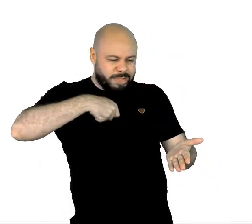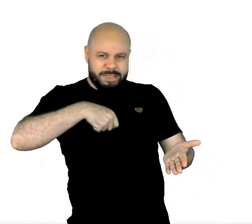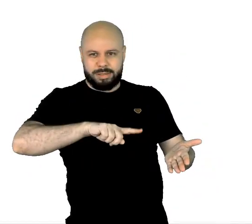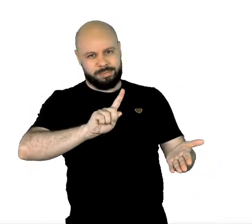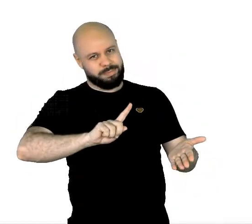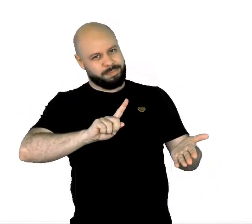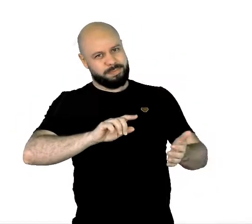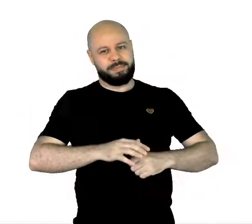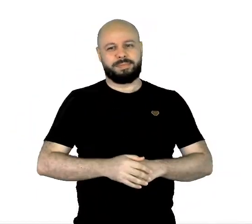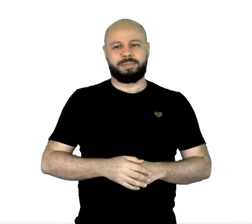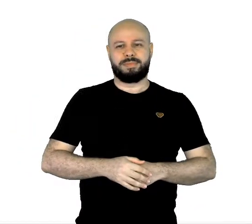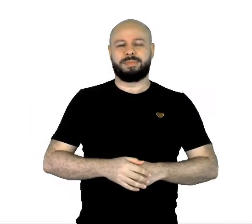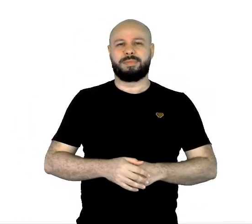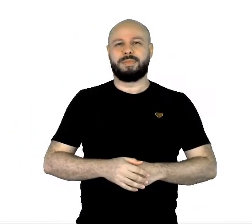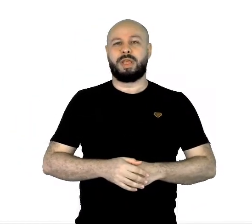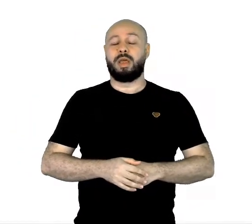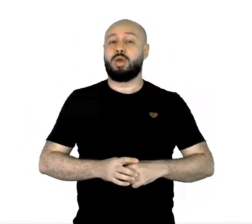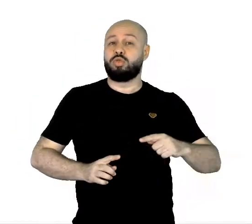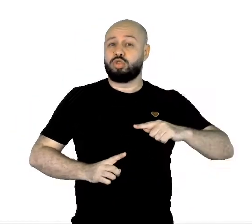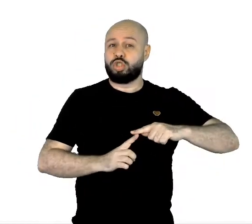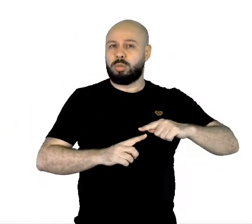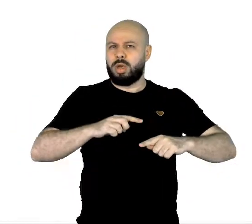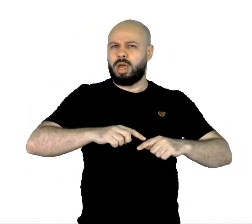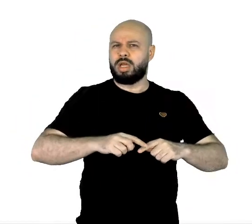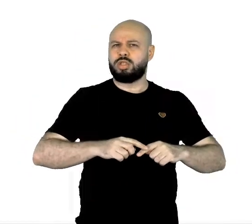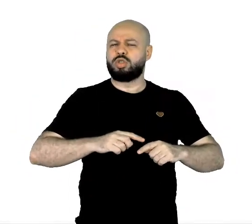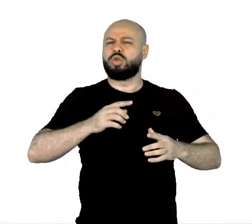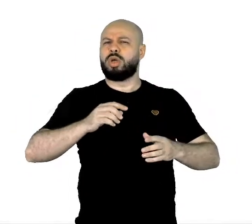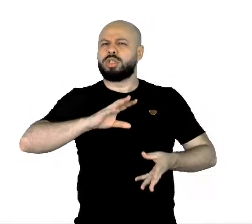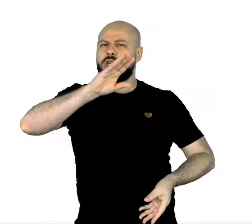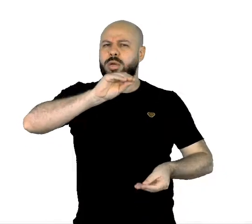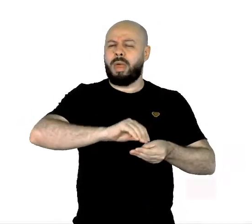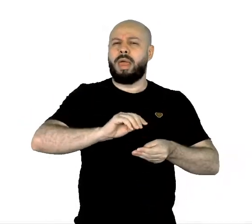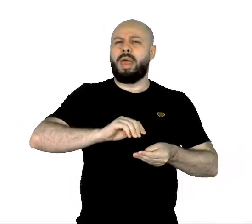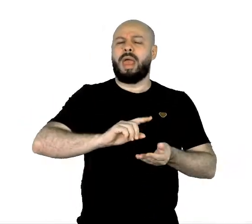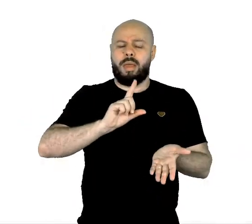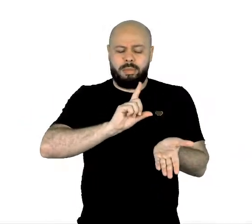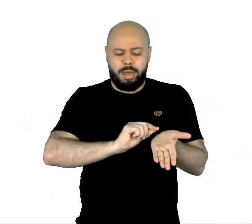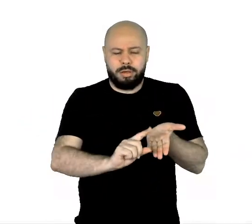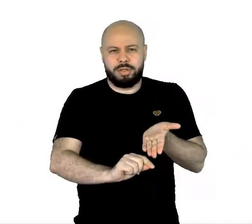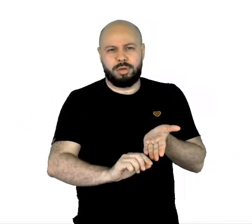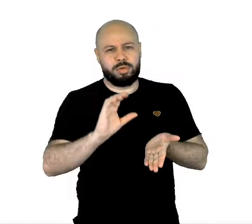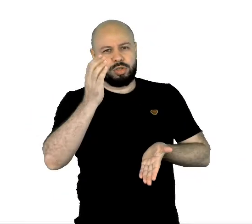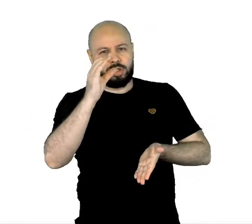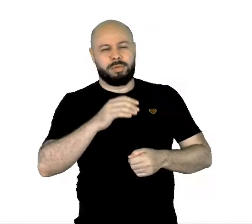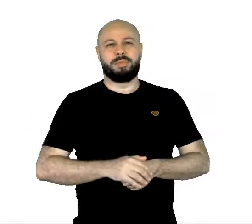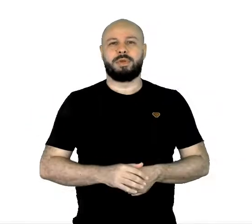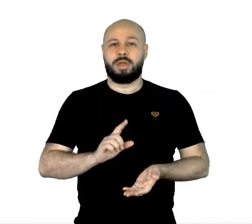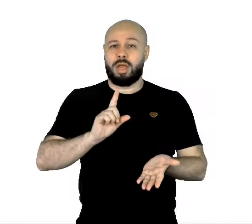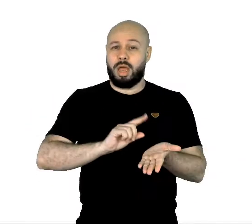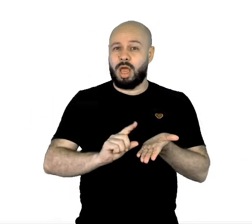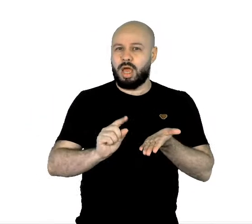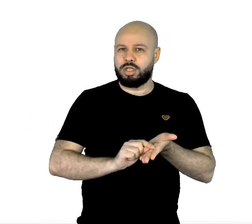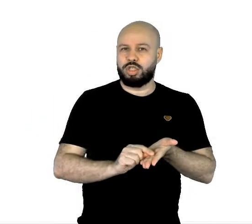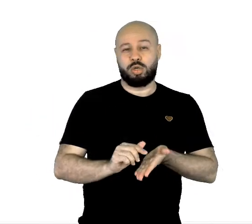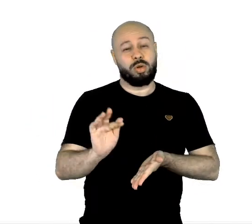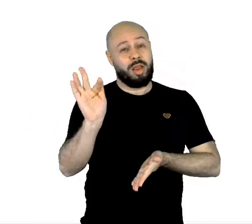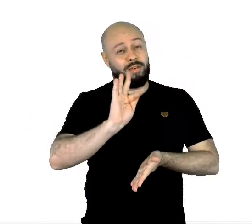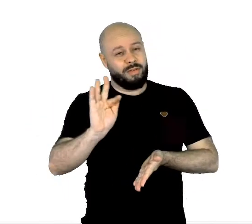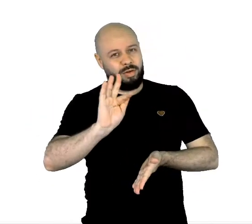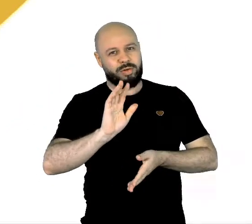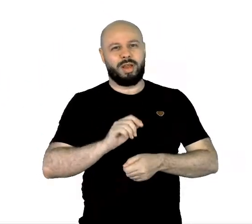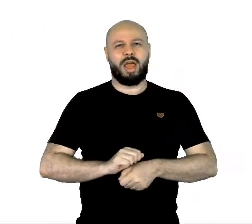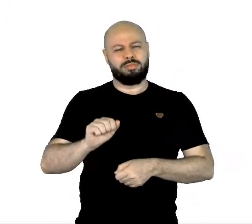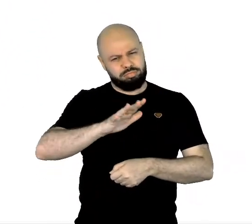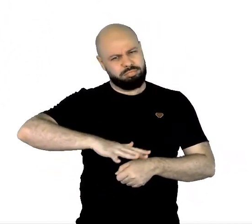assim. Essa modalidade de resumo é indicada para artigos científicos e artigos acadêmicos, de forma